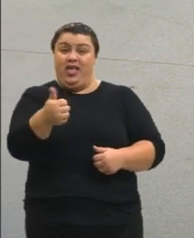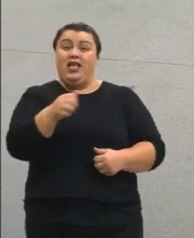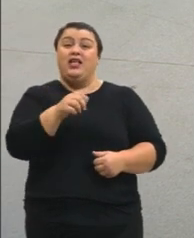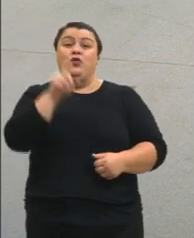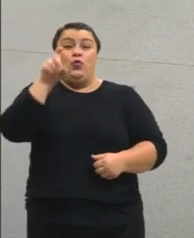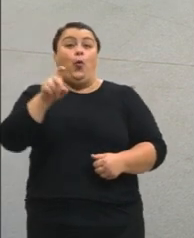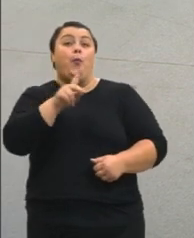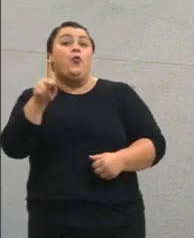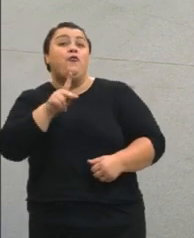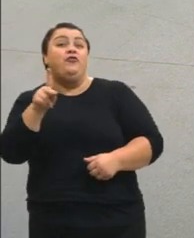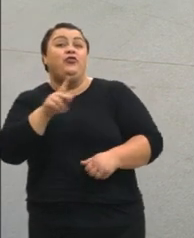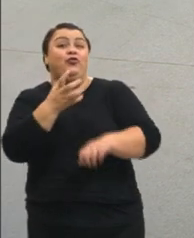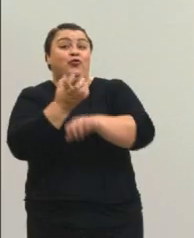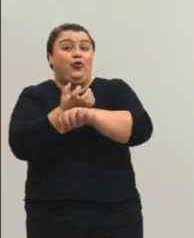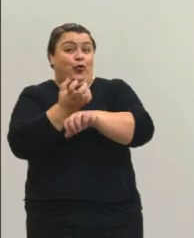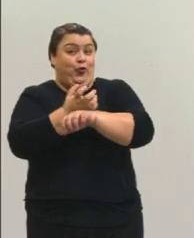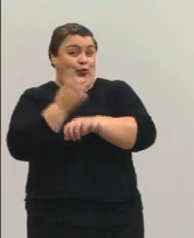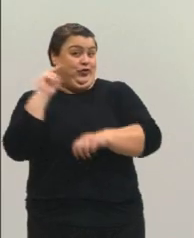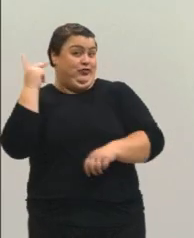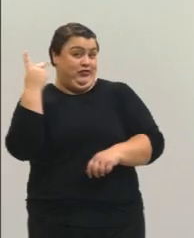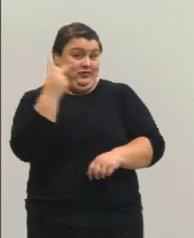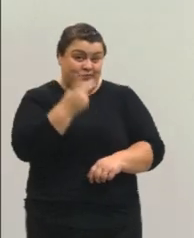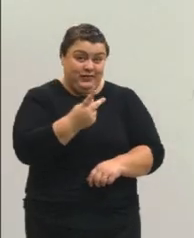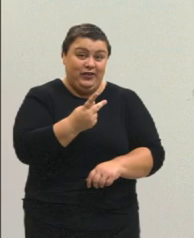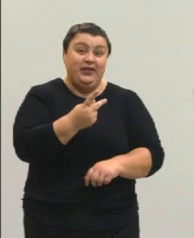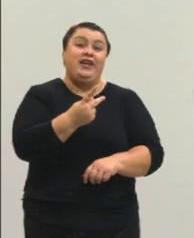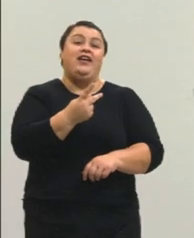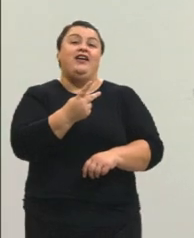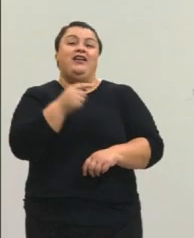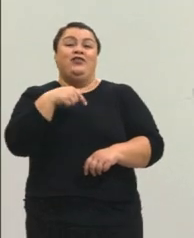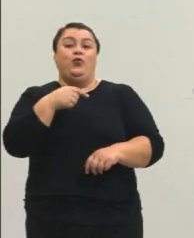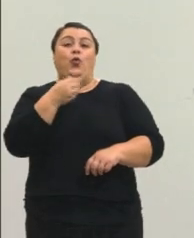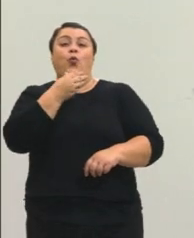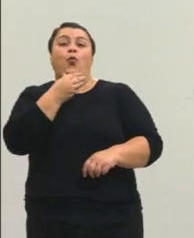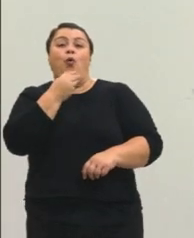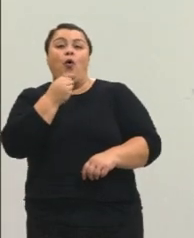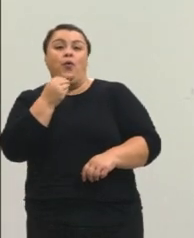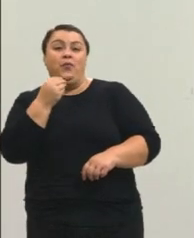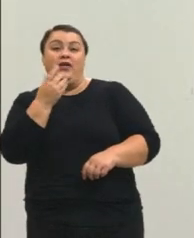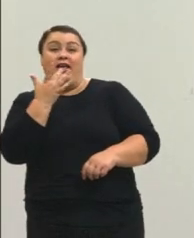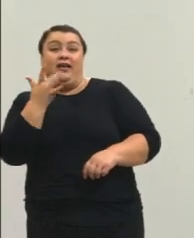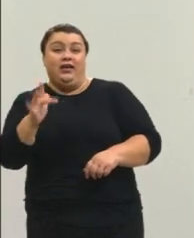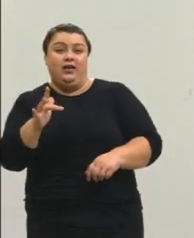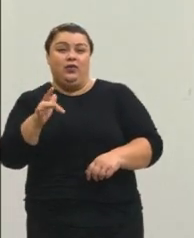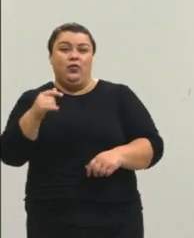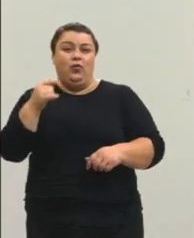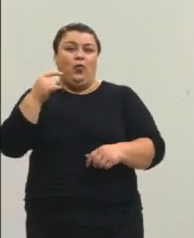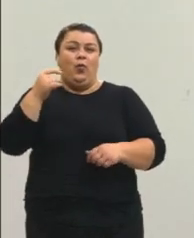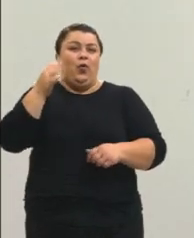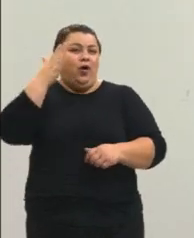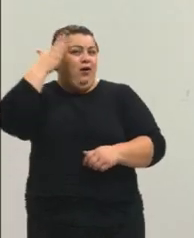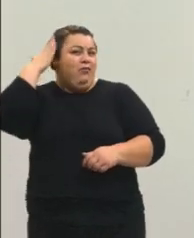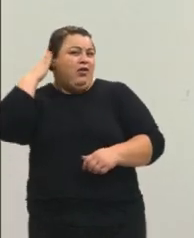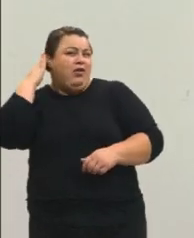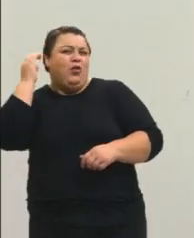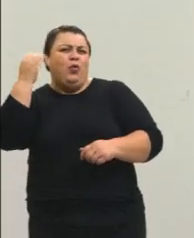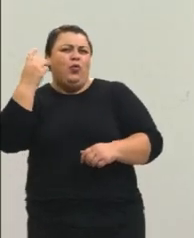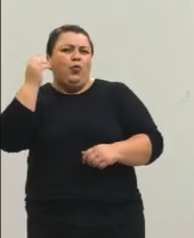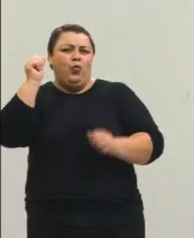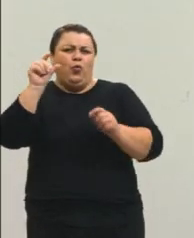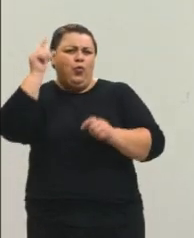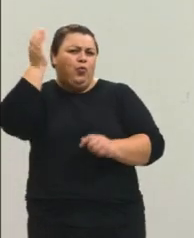sou professor do componente de história eu sou um homem branco eu tenho cabelo curto castanho